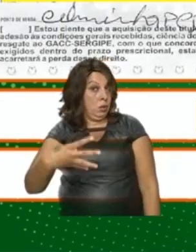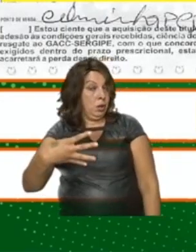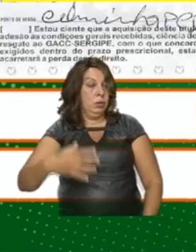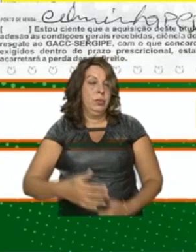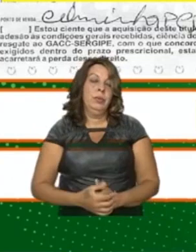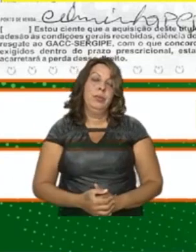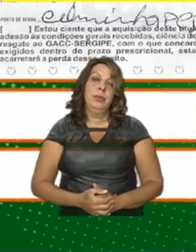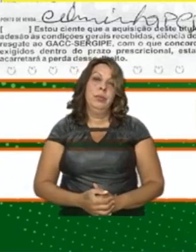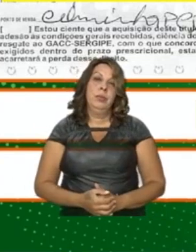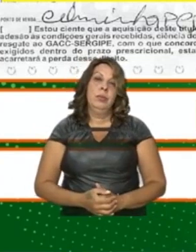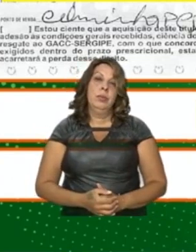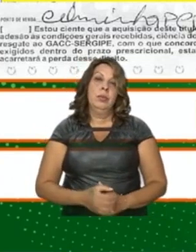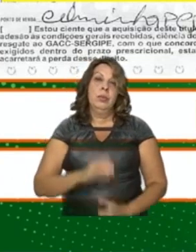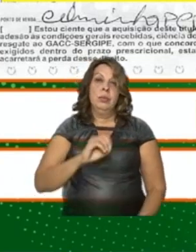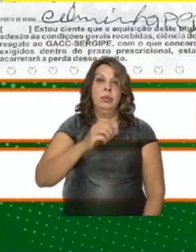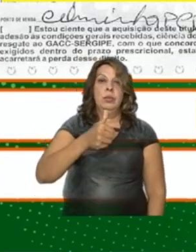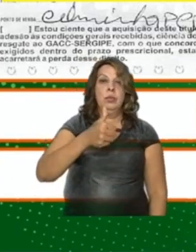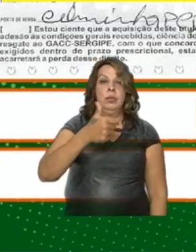014244.